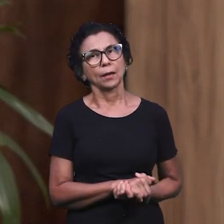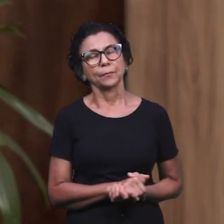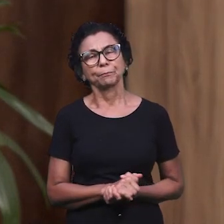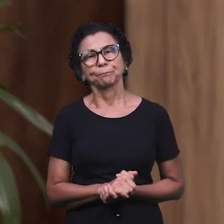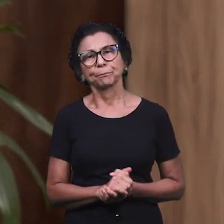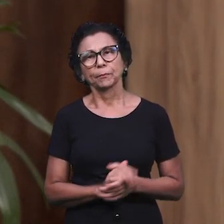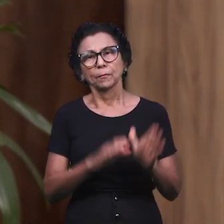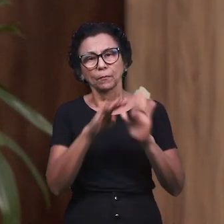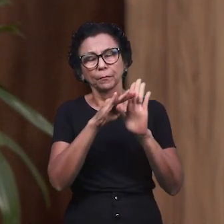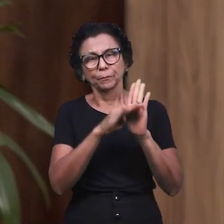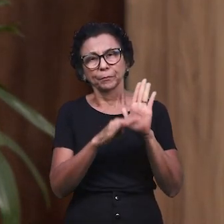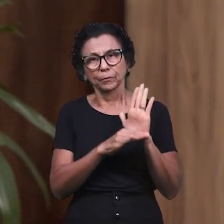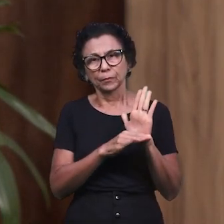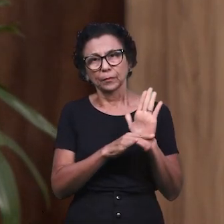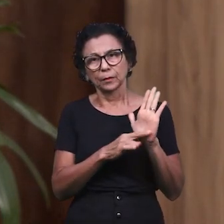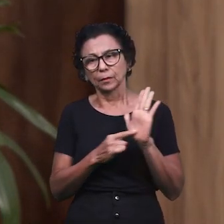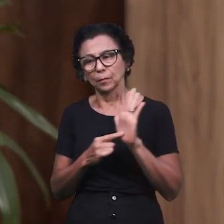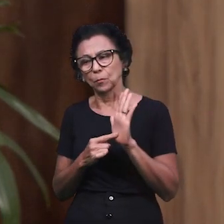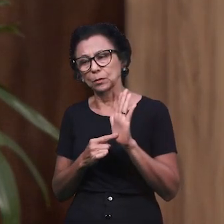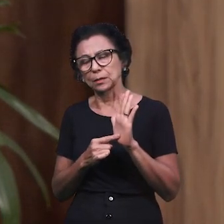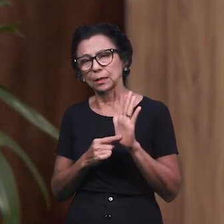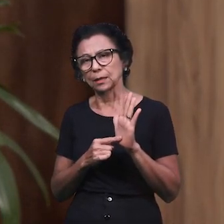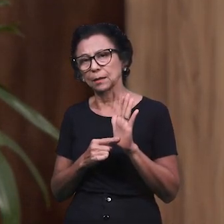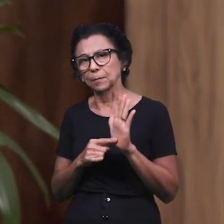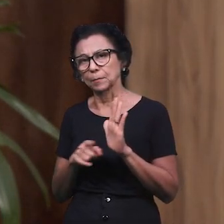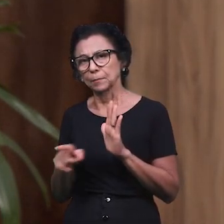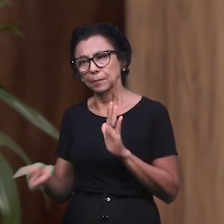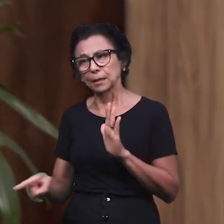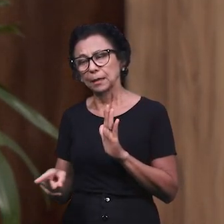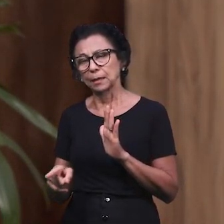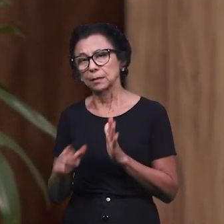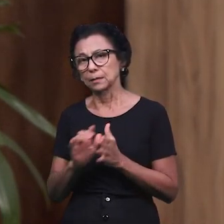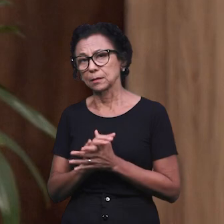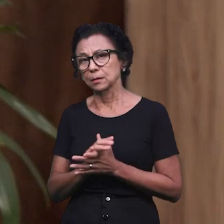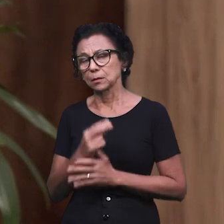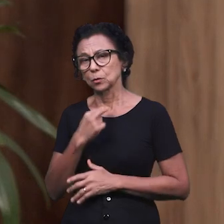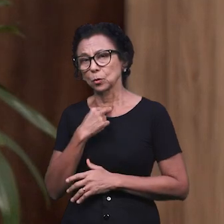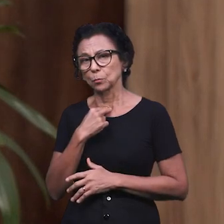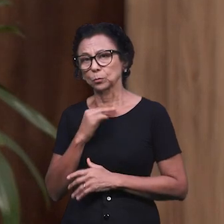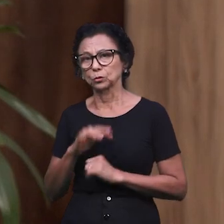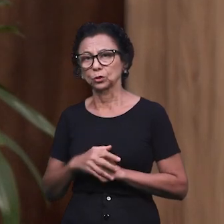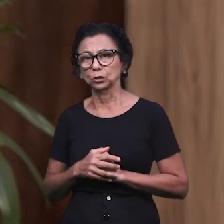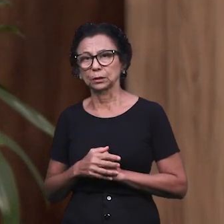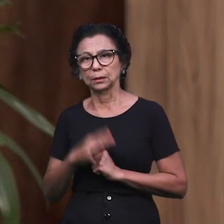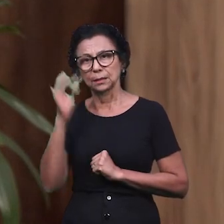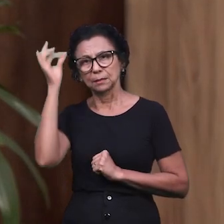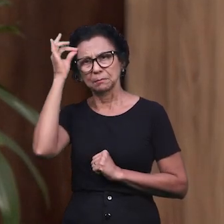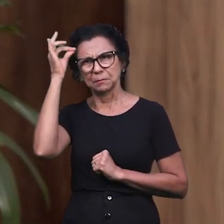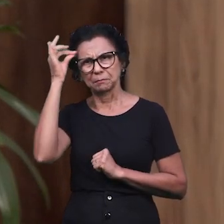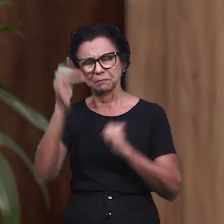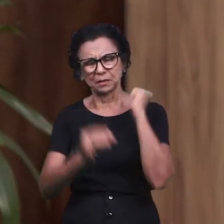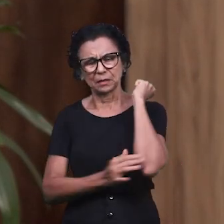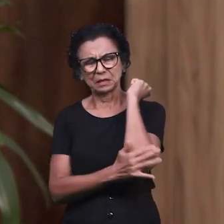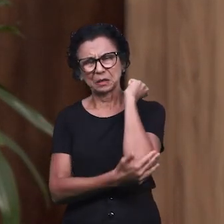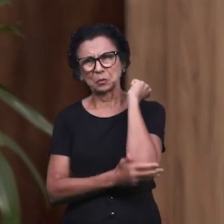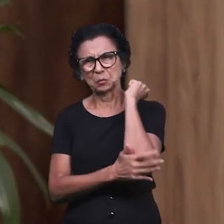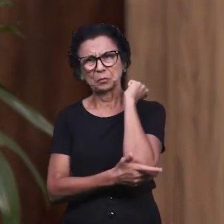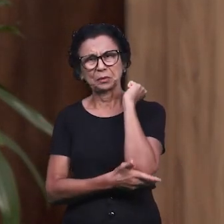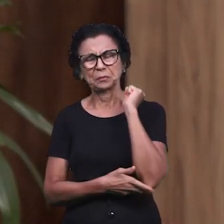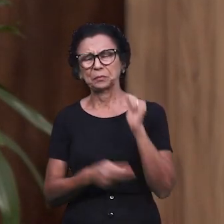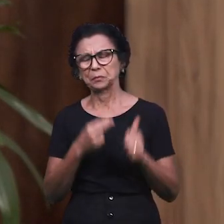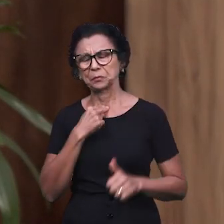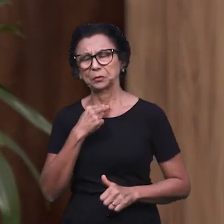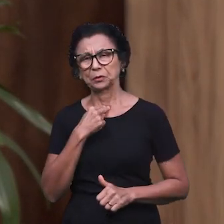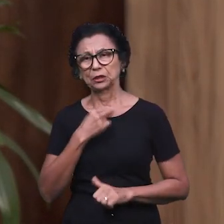porque a coisa não podia ficar escondida, o espírito de ciúme não podia existir. Então, o